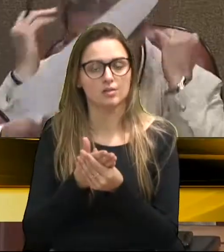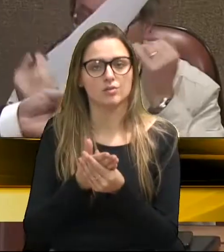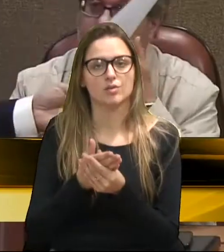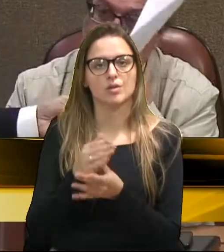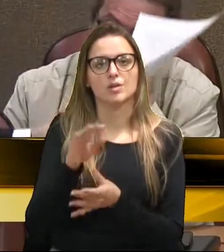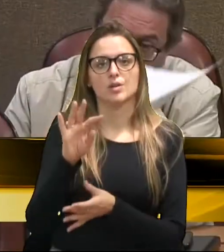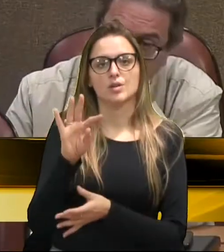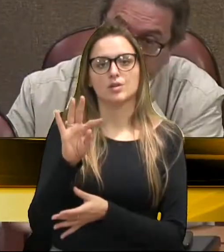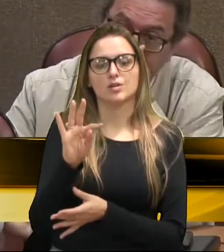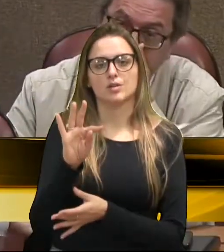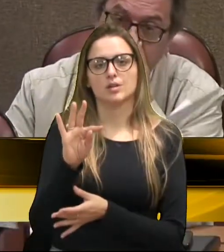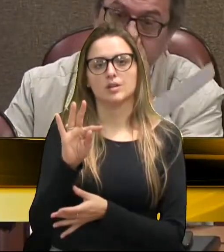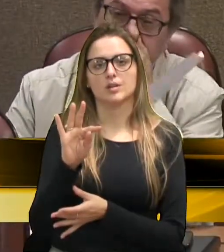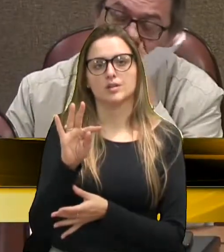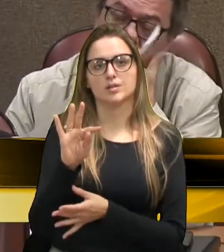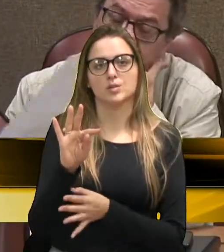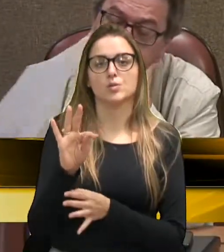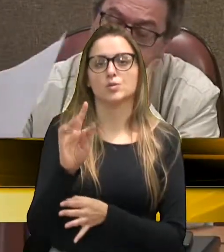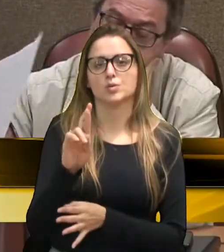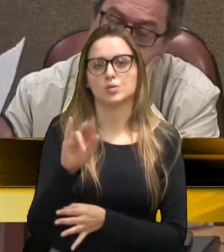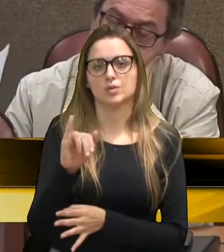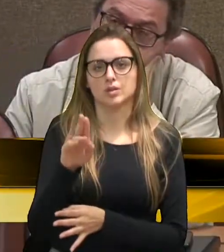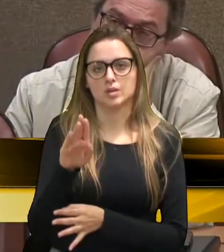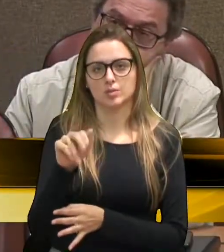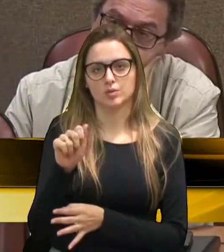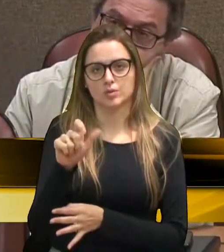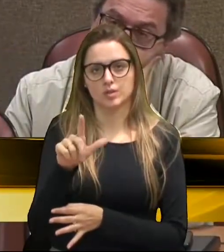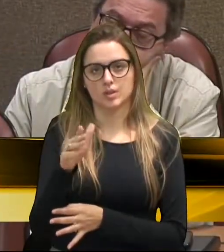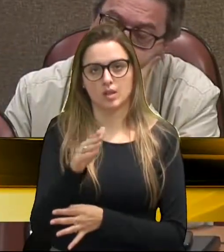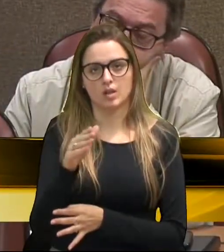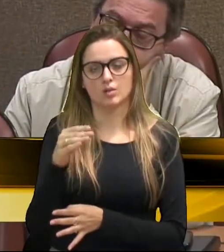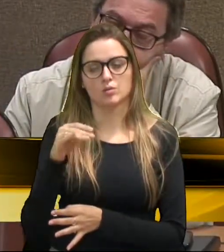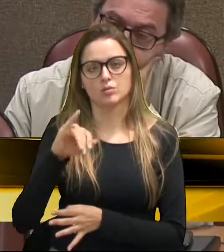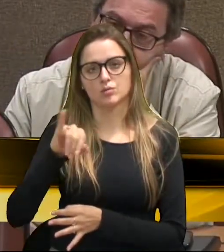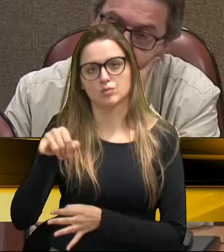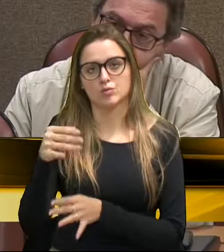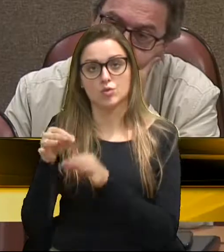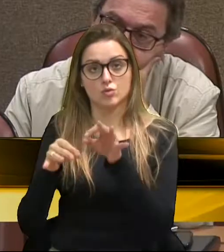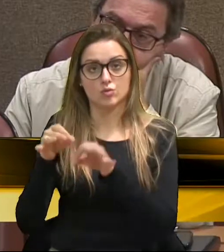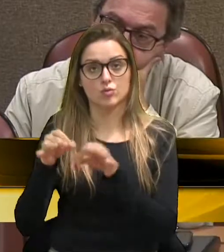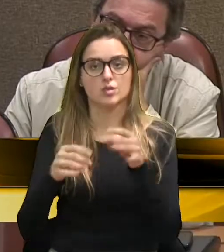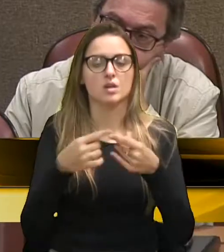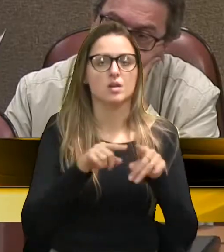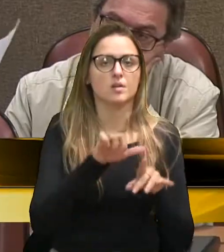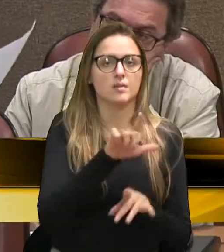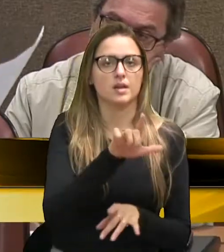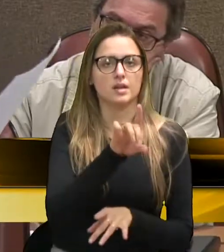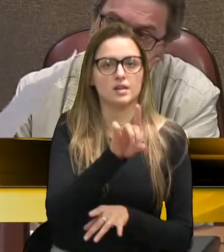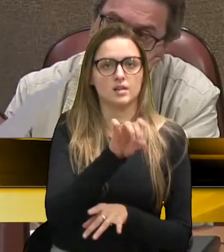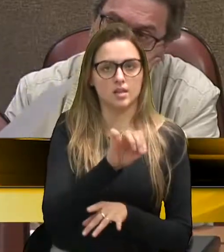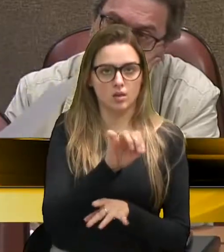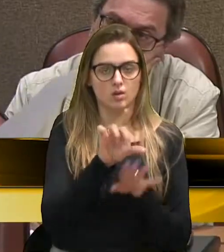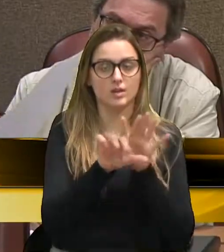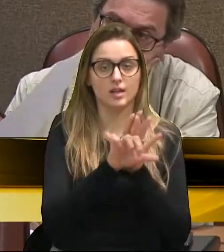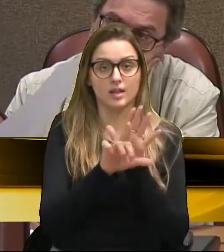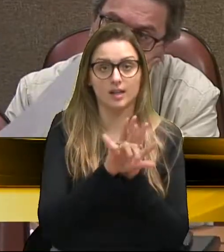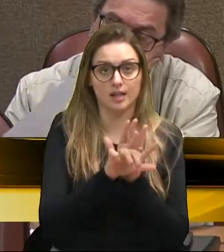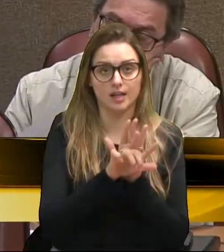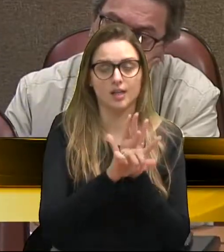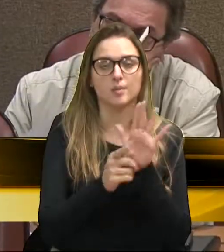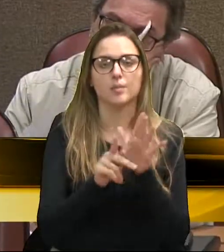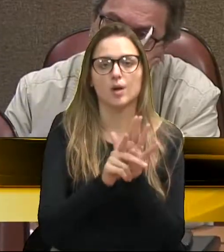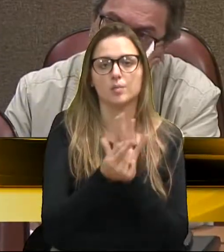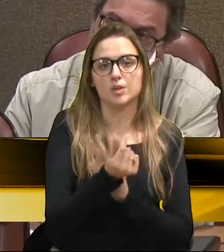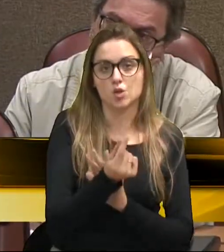no orçamento de 2017 e também não constou neste. Mas, na LDO, lá no campo do cálculo